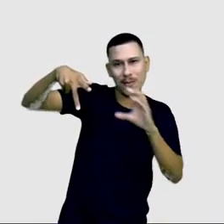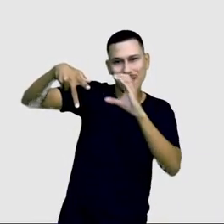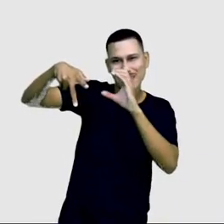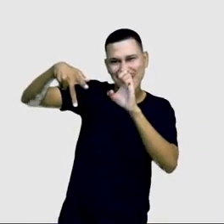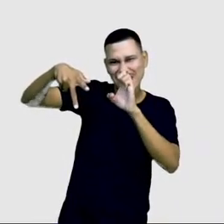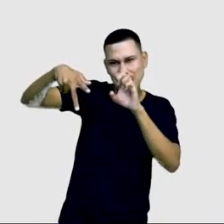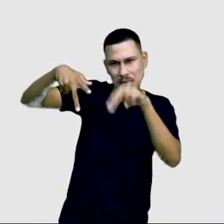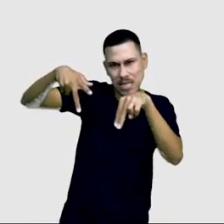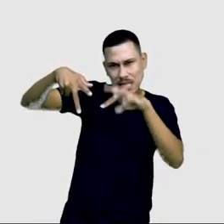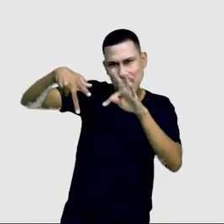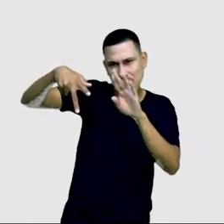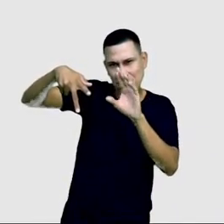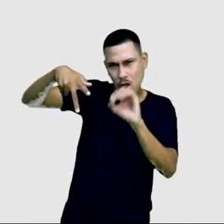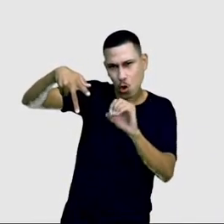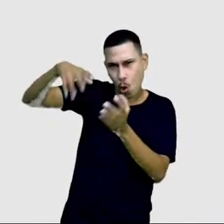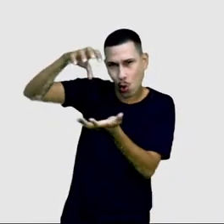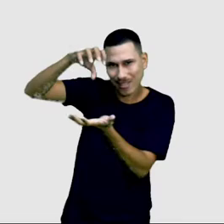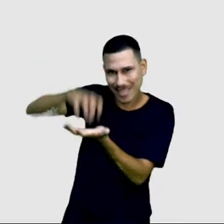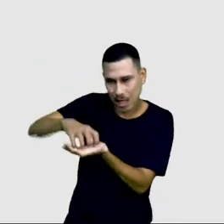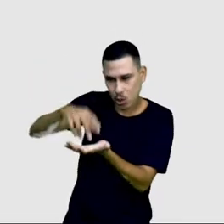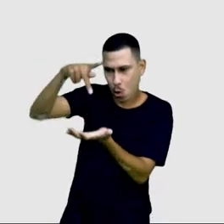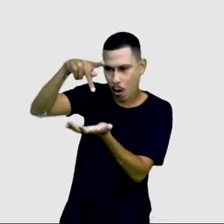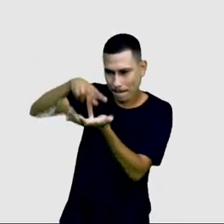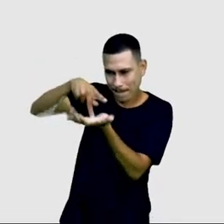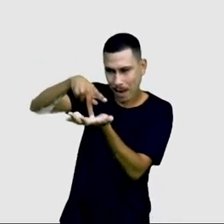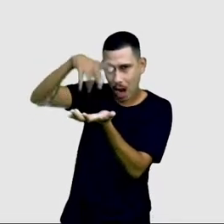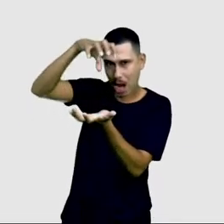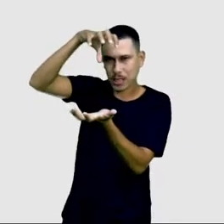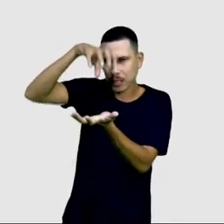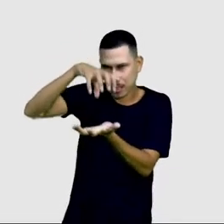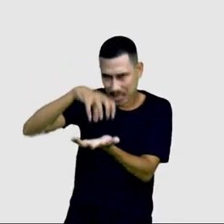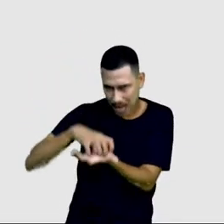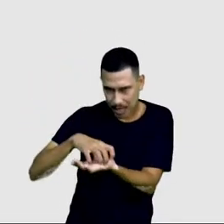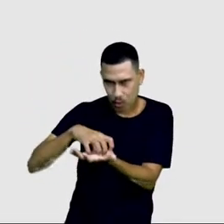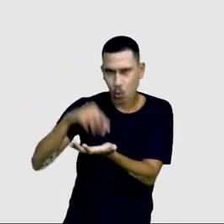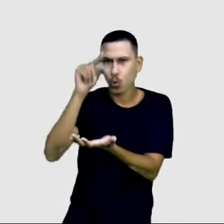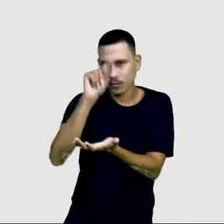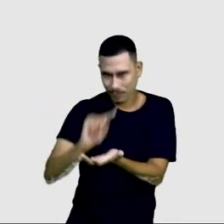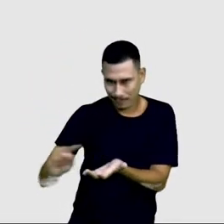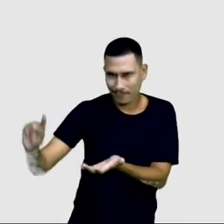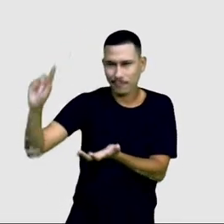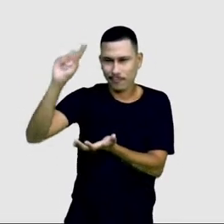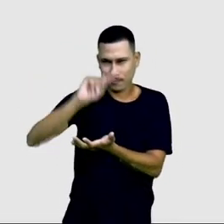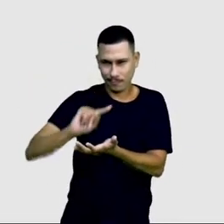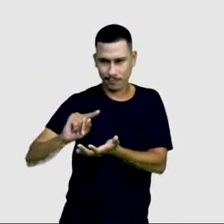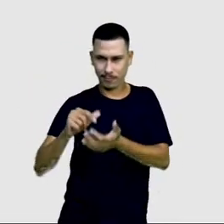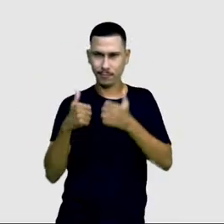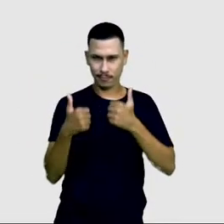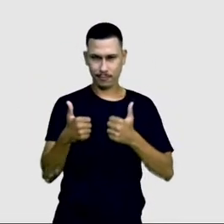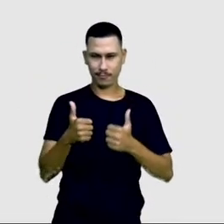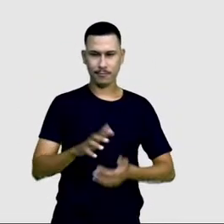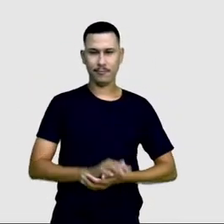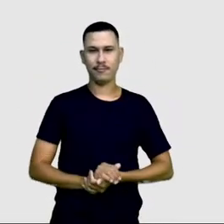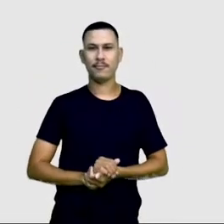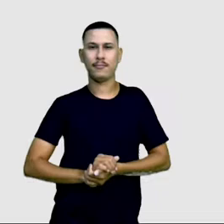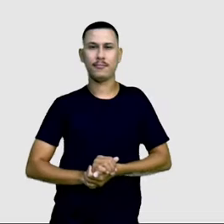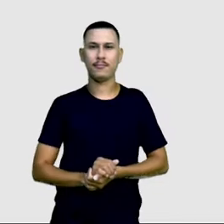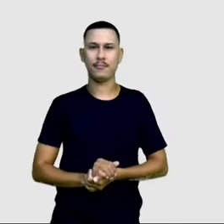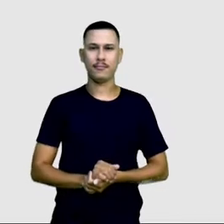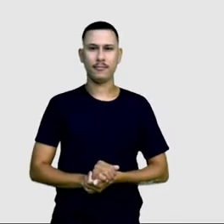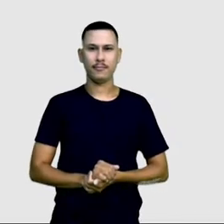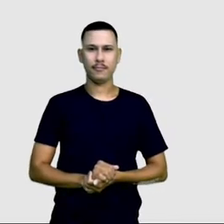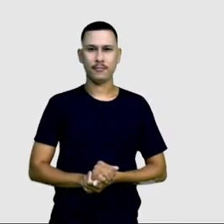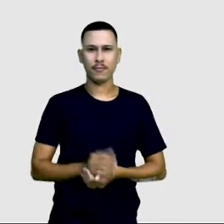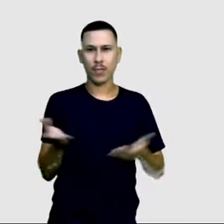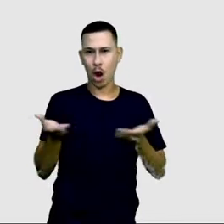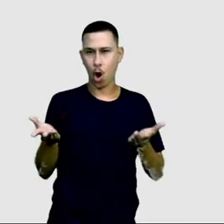centro da circunferência. Então, aqui está o centro da circunferência. Bom? E a partir